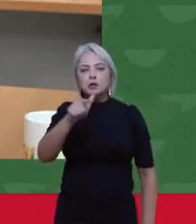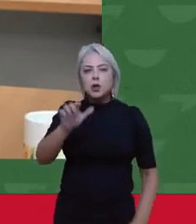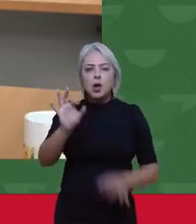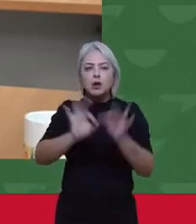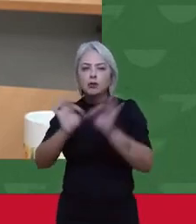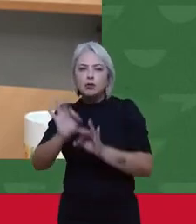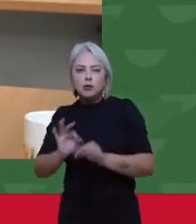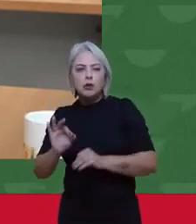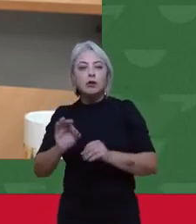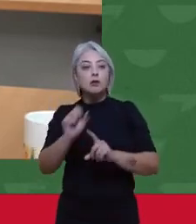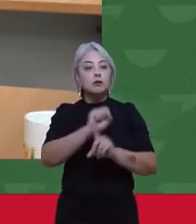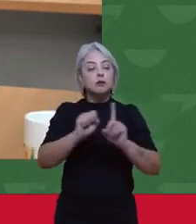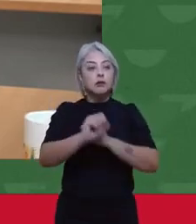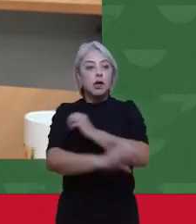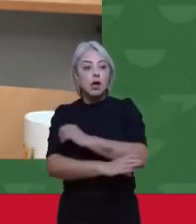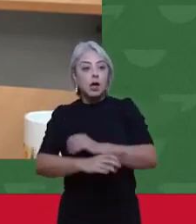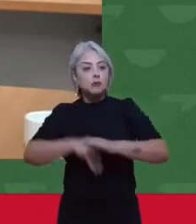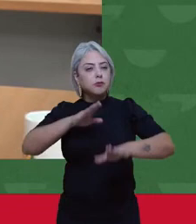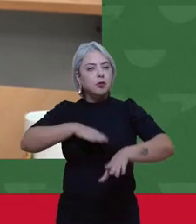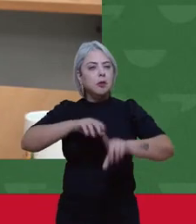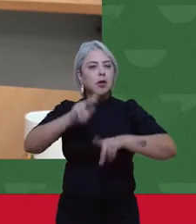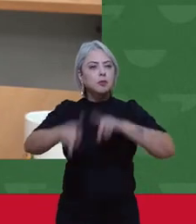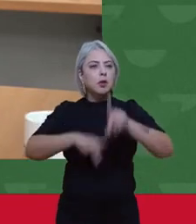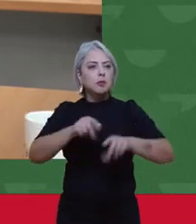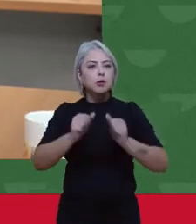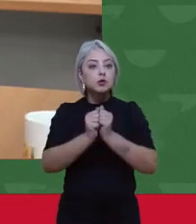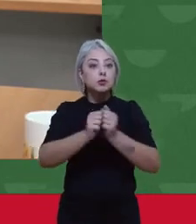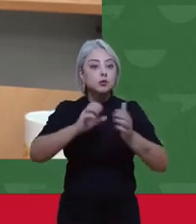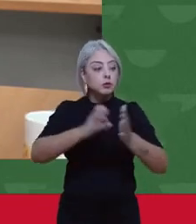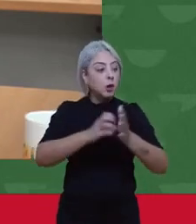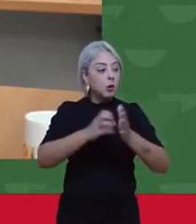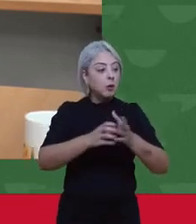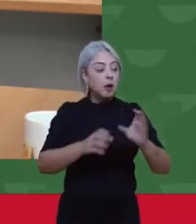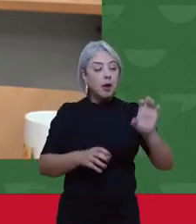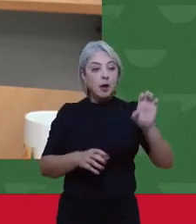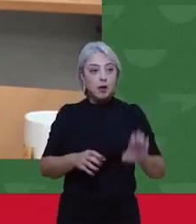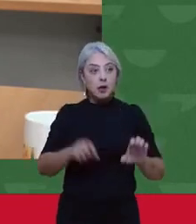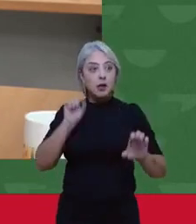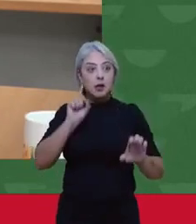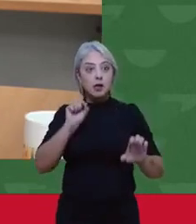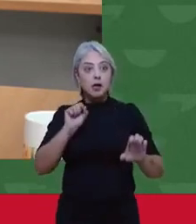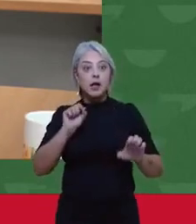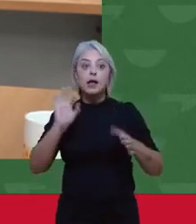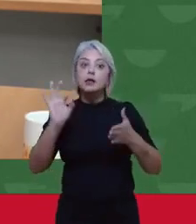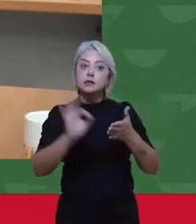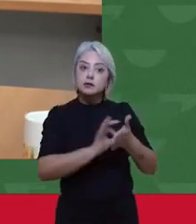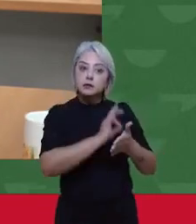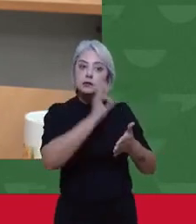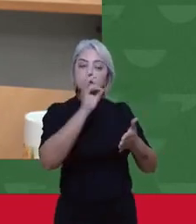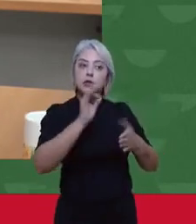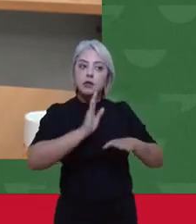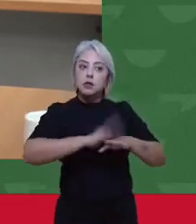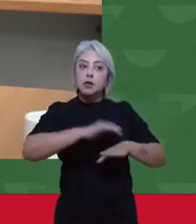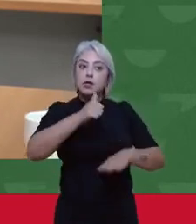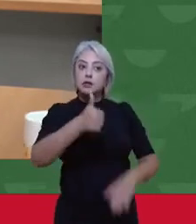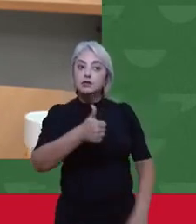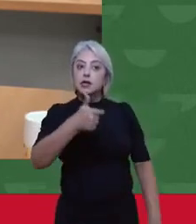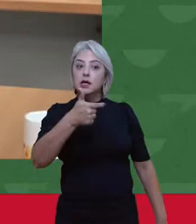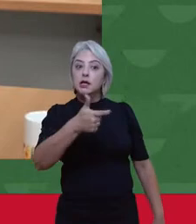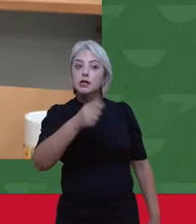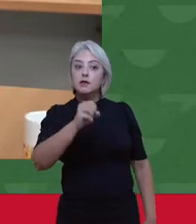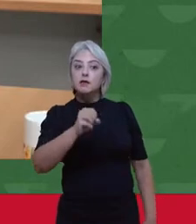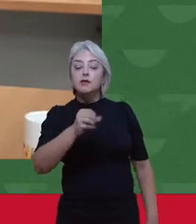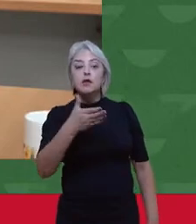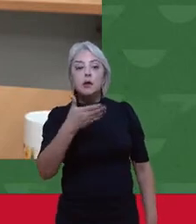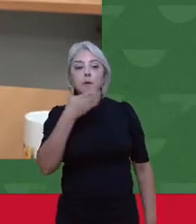organizações da sociedade civil, movimento popular, junto com os partidos de esquerda e aqueles que foram signatários dos mais de 120